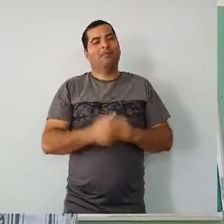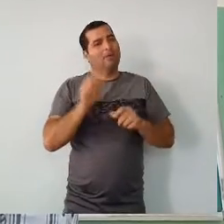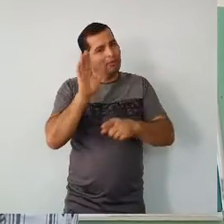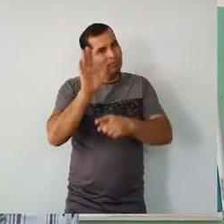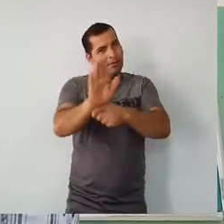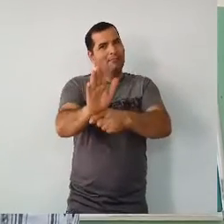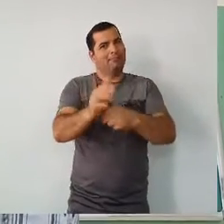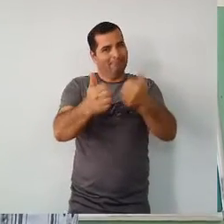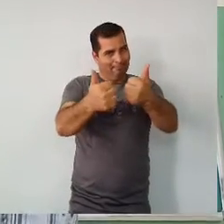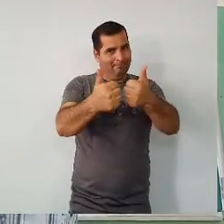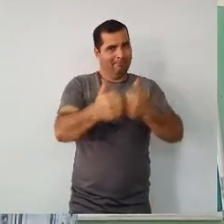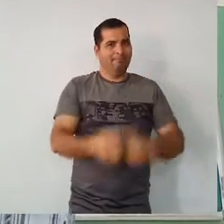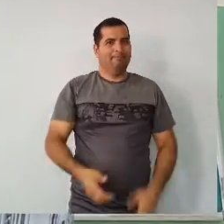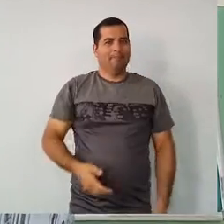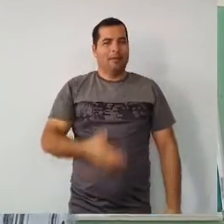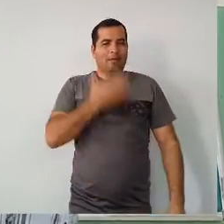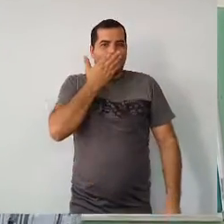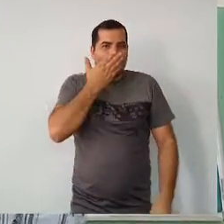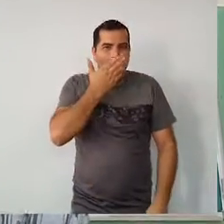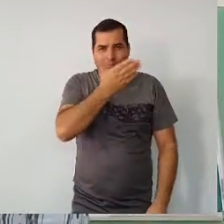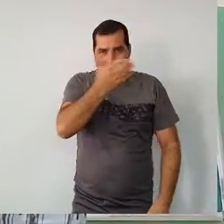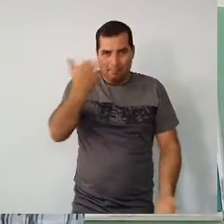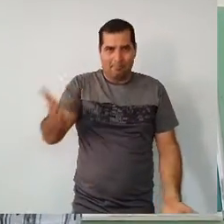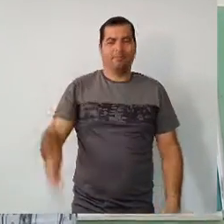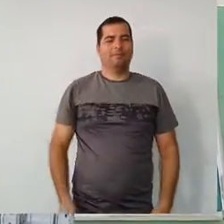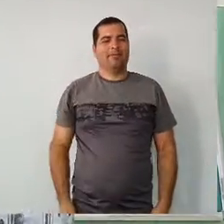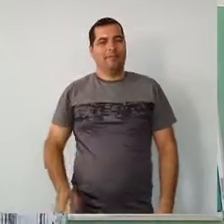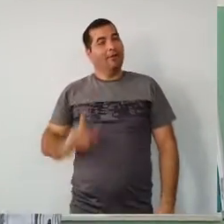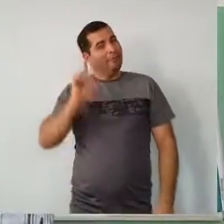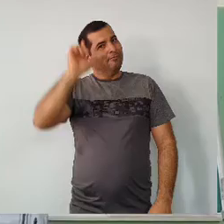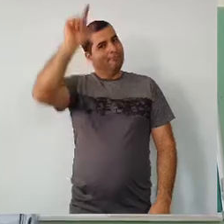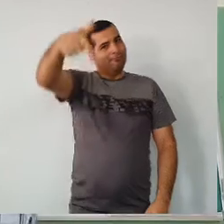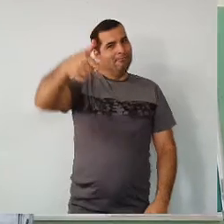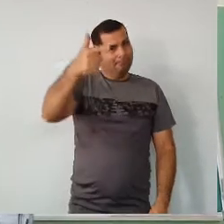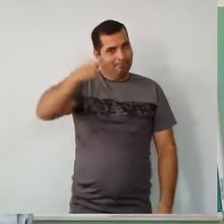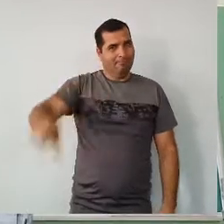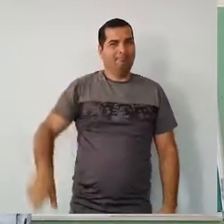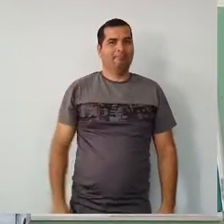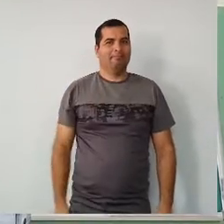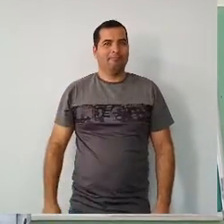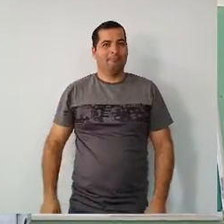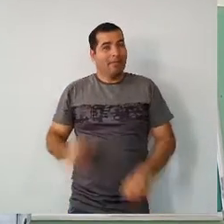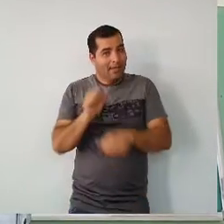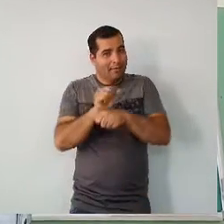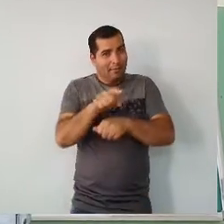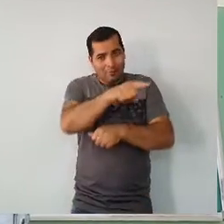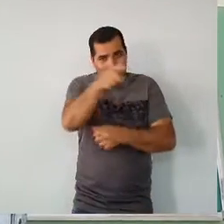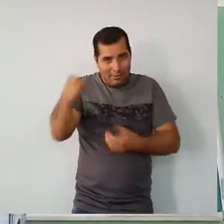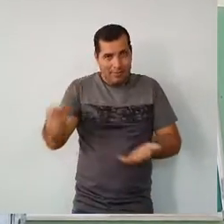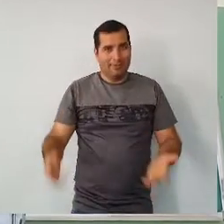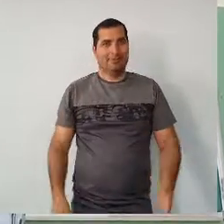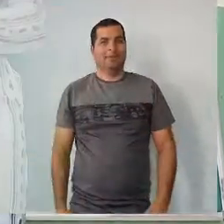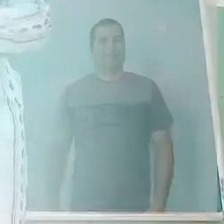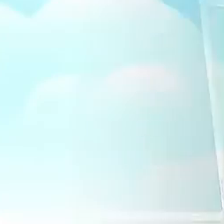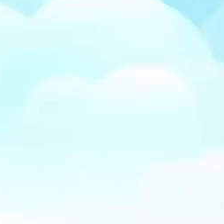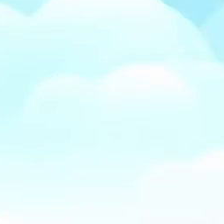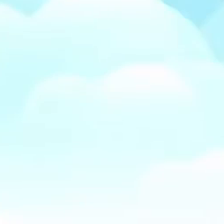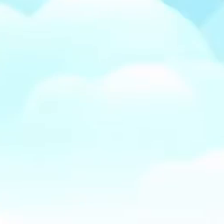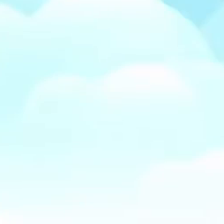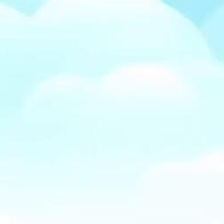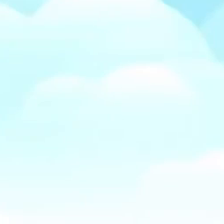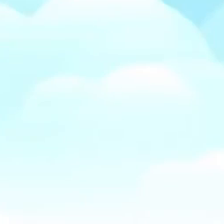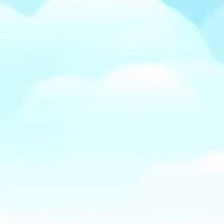que ele vai te ajudar, viu? Um beijo e até a próxima. Espero vocês!